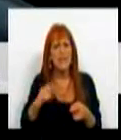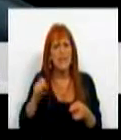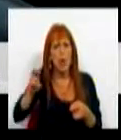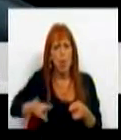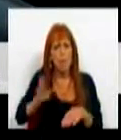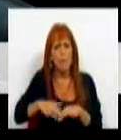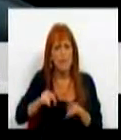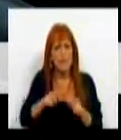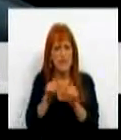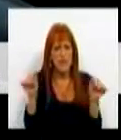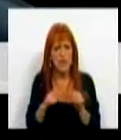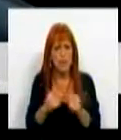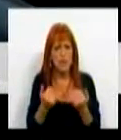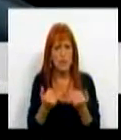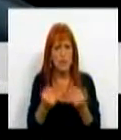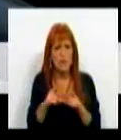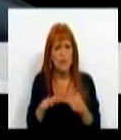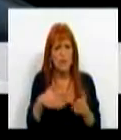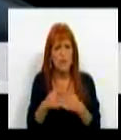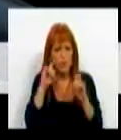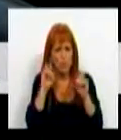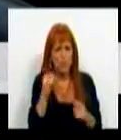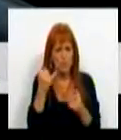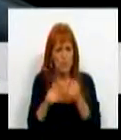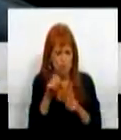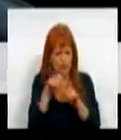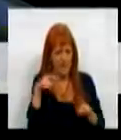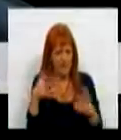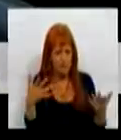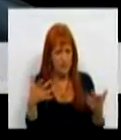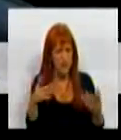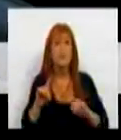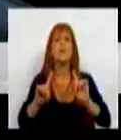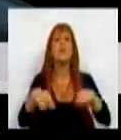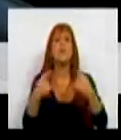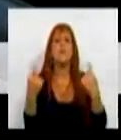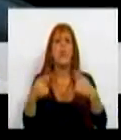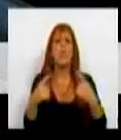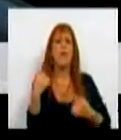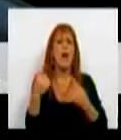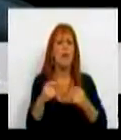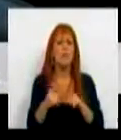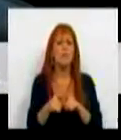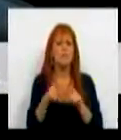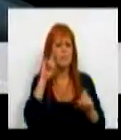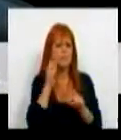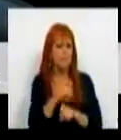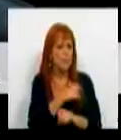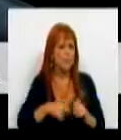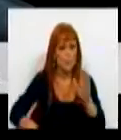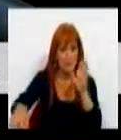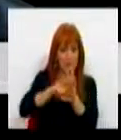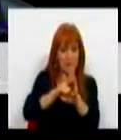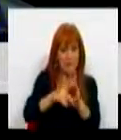DGCOM relativamente ao sistema de informação e de controle de risco do Banif. Depois houve realmente a auditoria forense